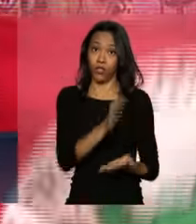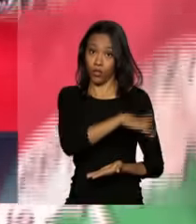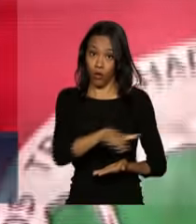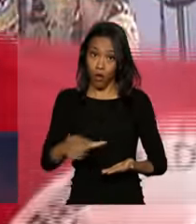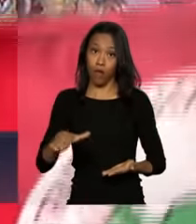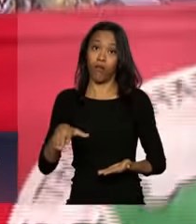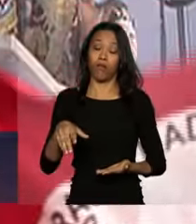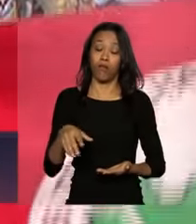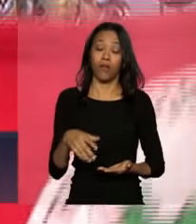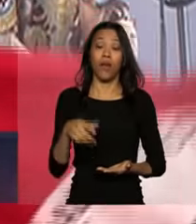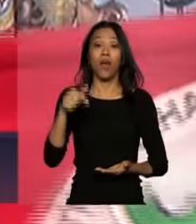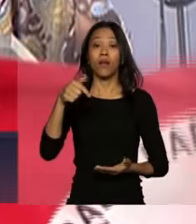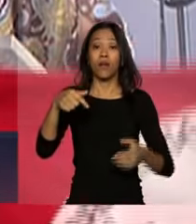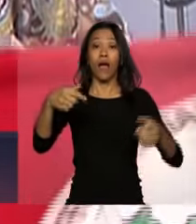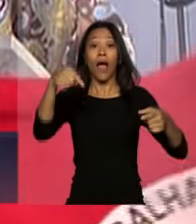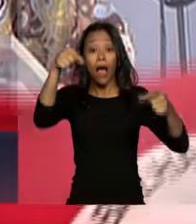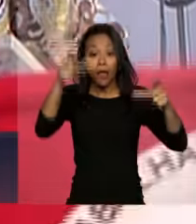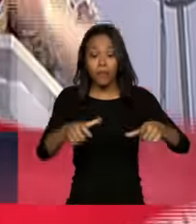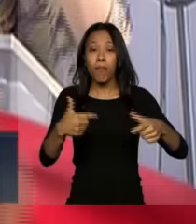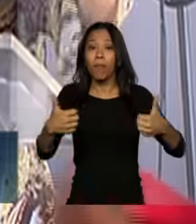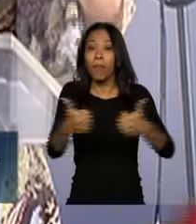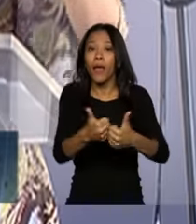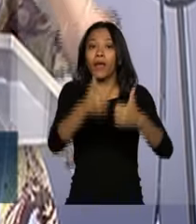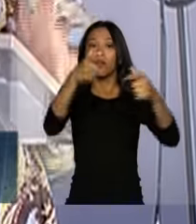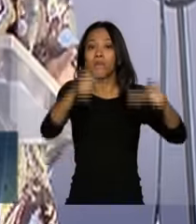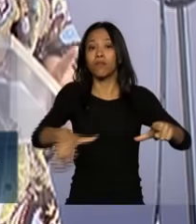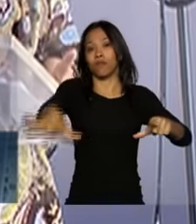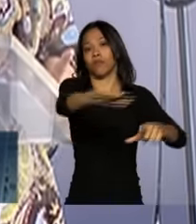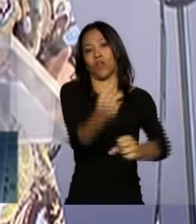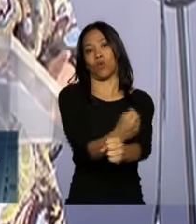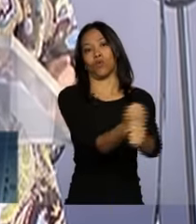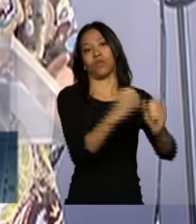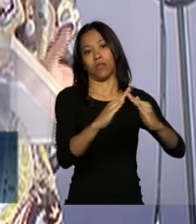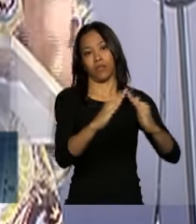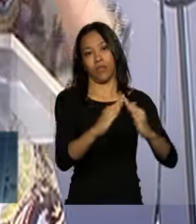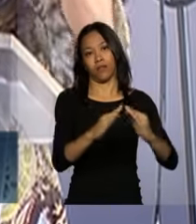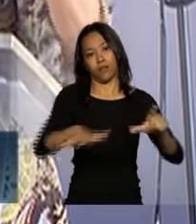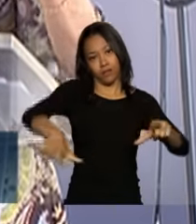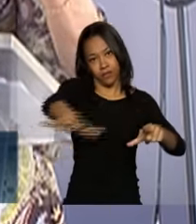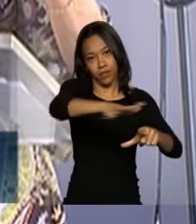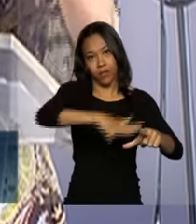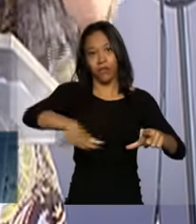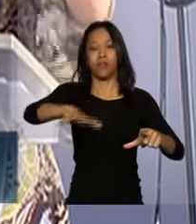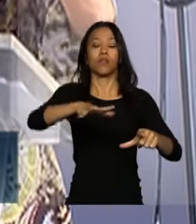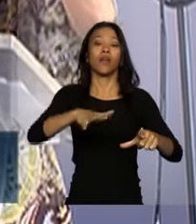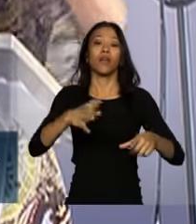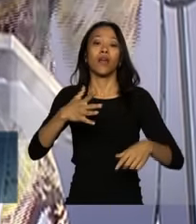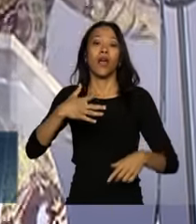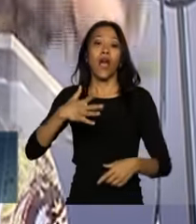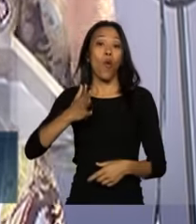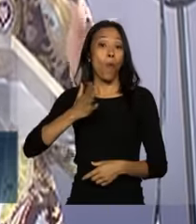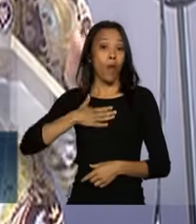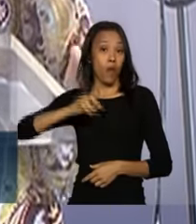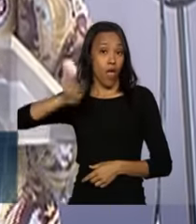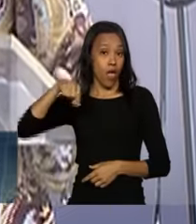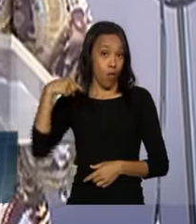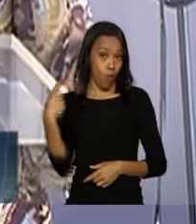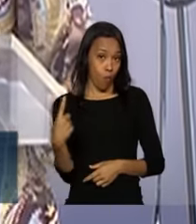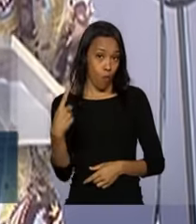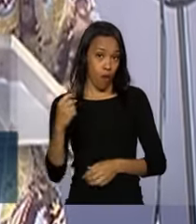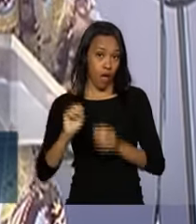no Residencial Juazeiro. E aí eu empatei com ele. O meu é uma árvore